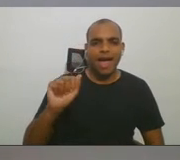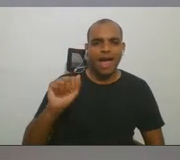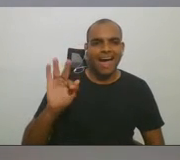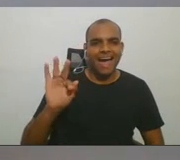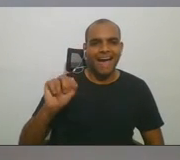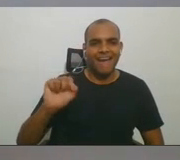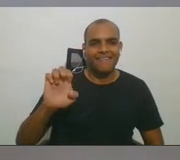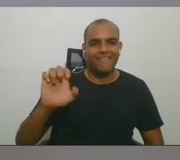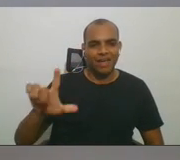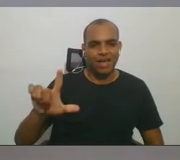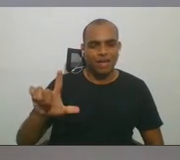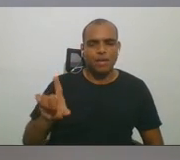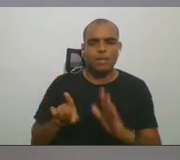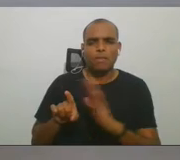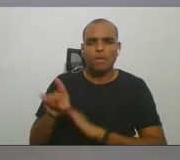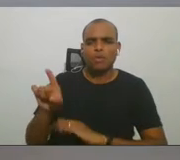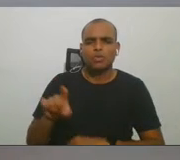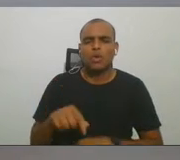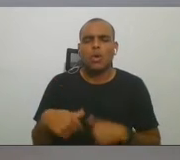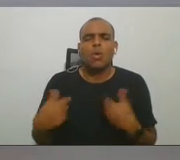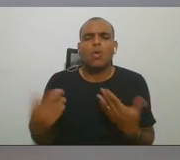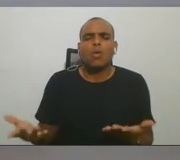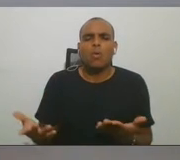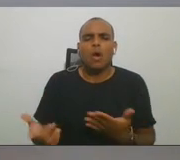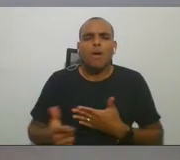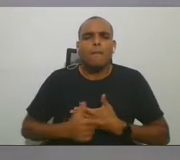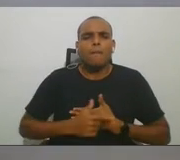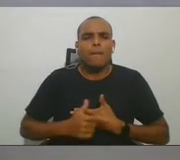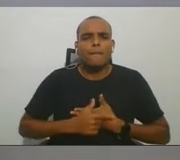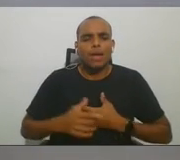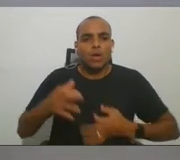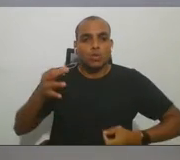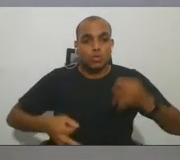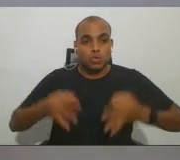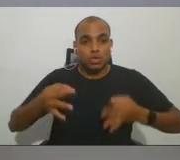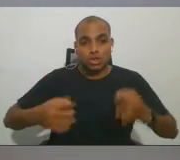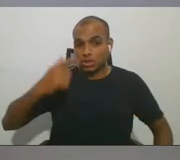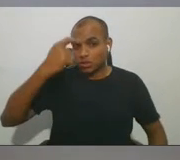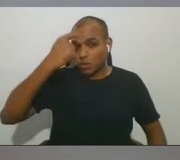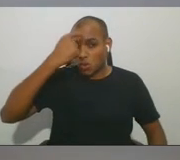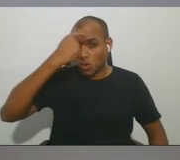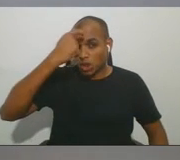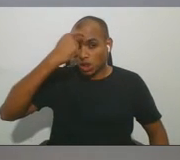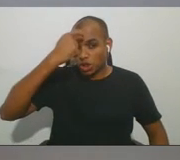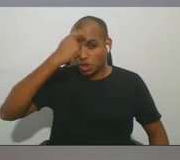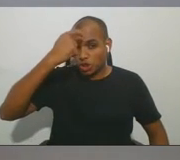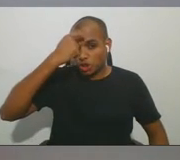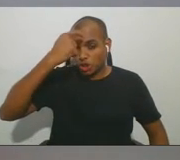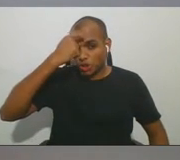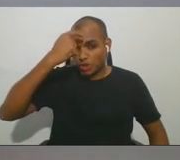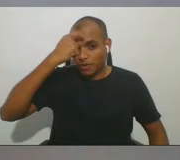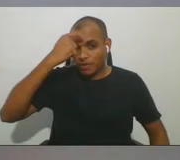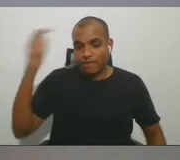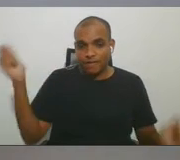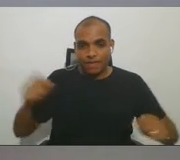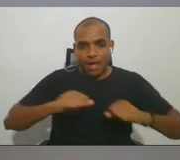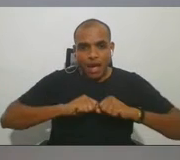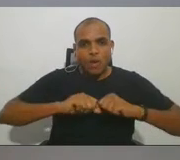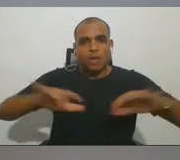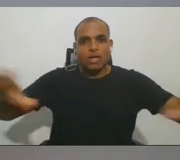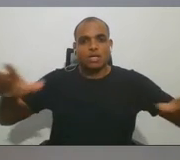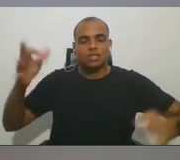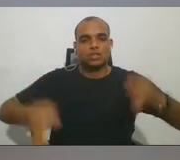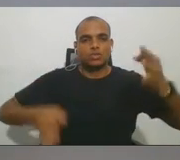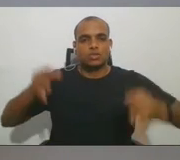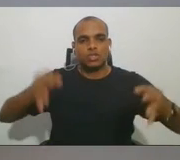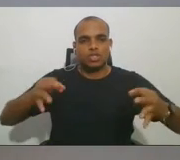Martini perguntou: professora Dora, qual seria o papel da justiça cognitiva no alcance da justiça social